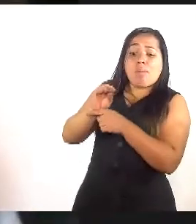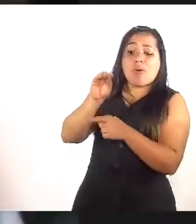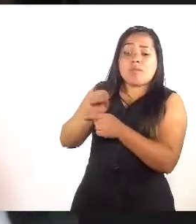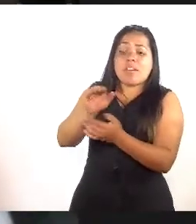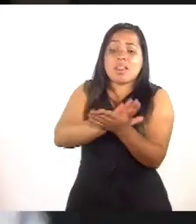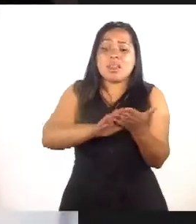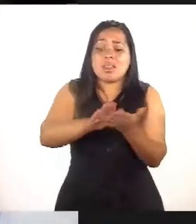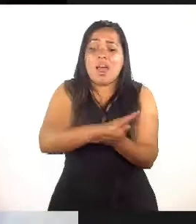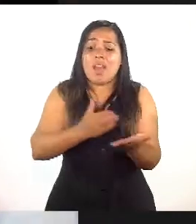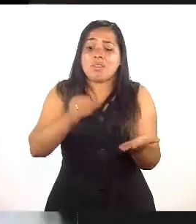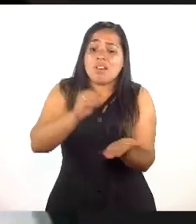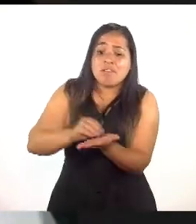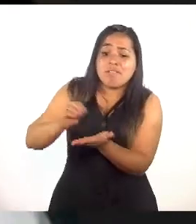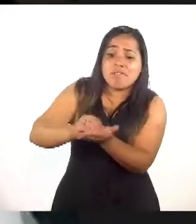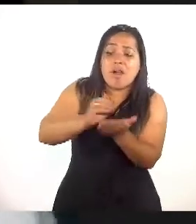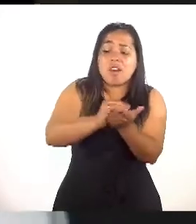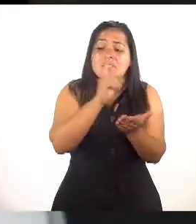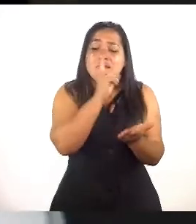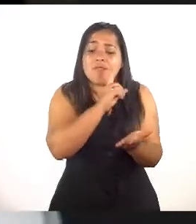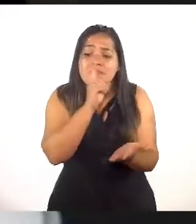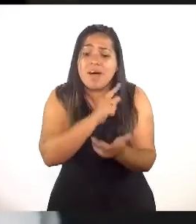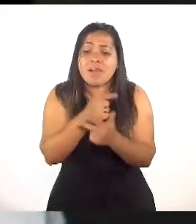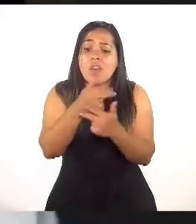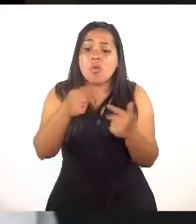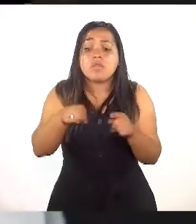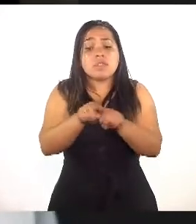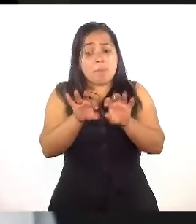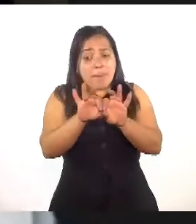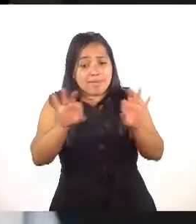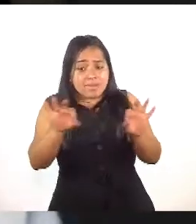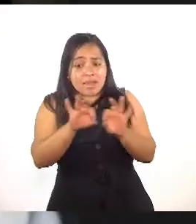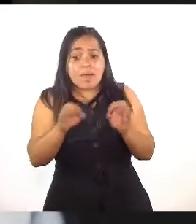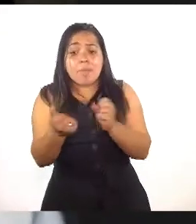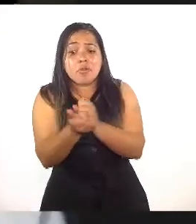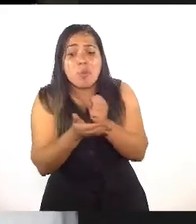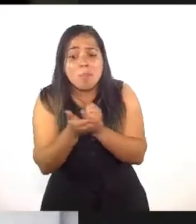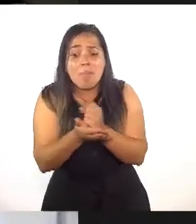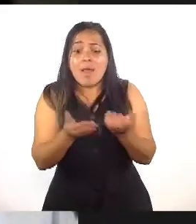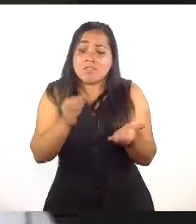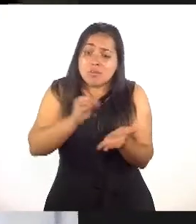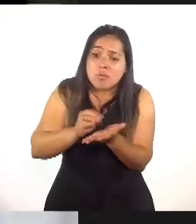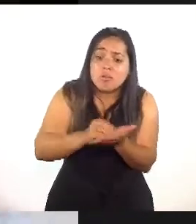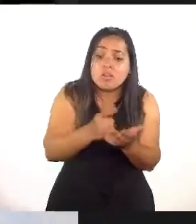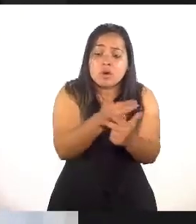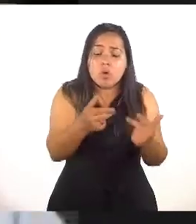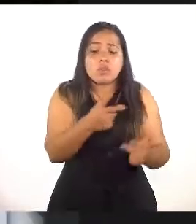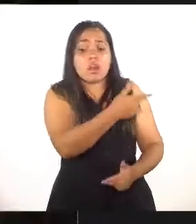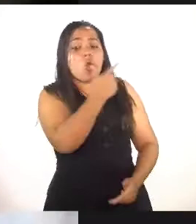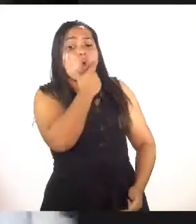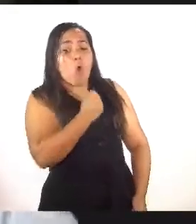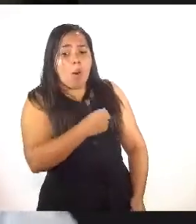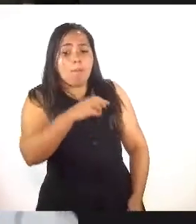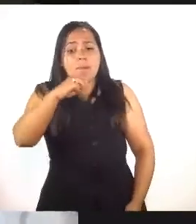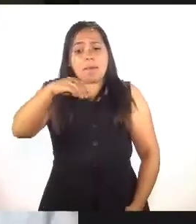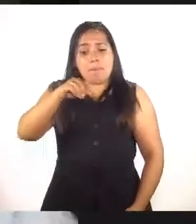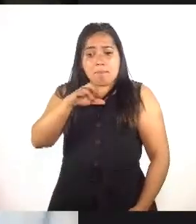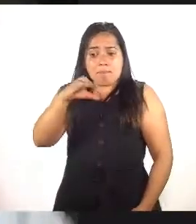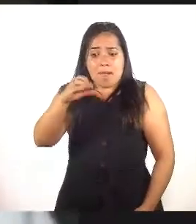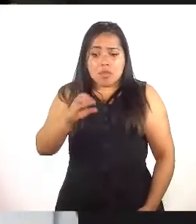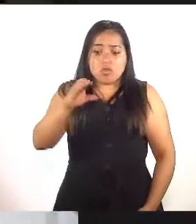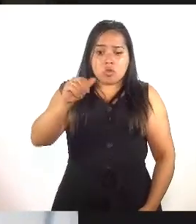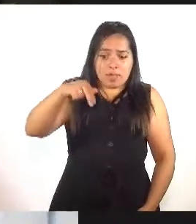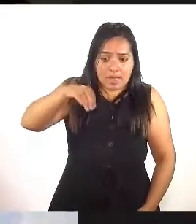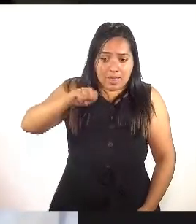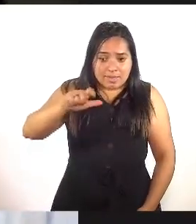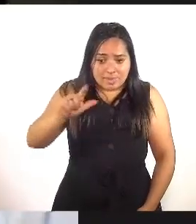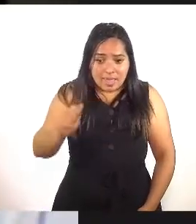e na questão do saneamento. Nós que, como o Márcio Canela falou muito bem, nós nascemos aqui, moramos e vivemos